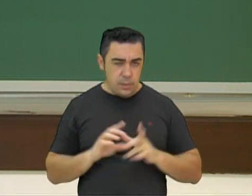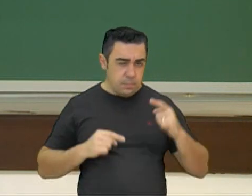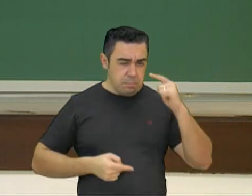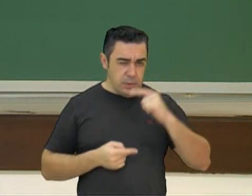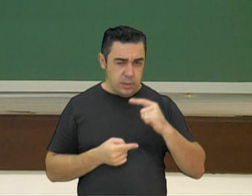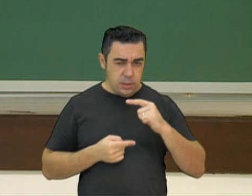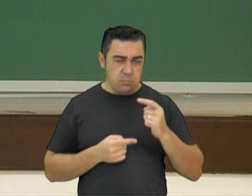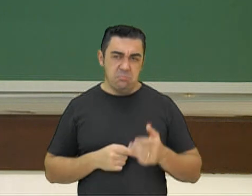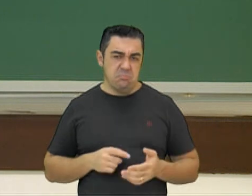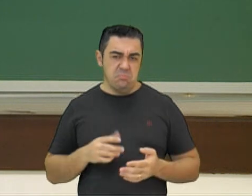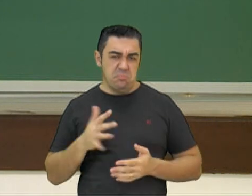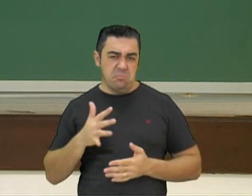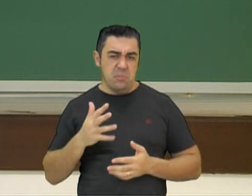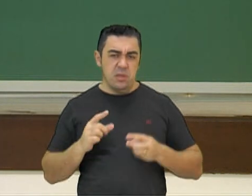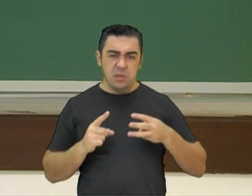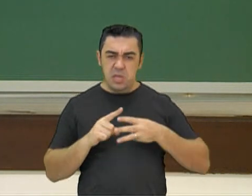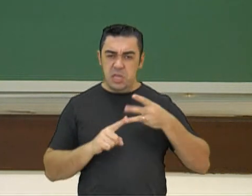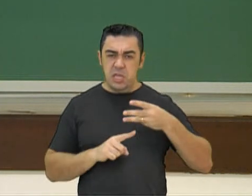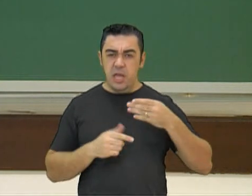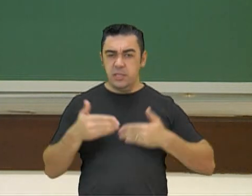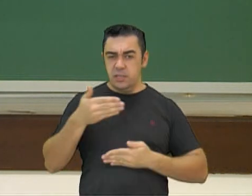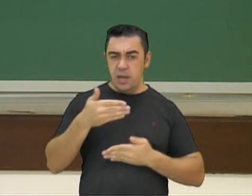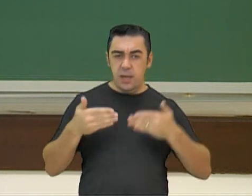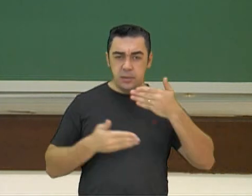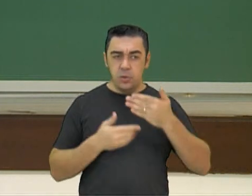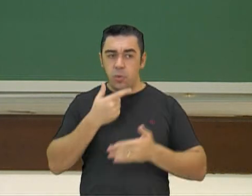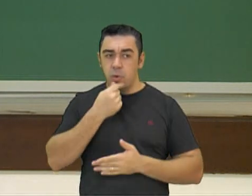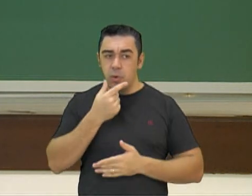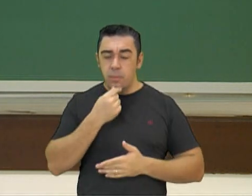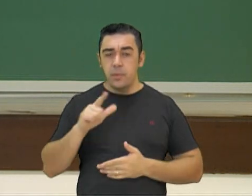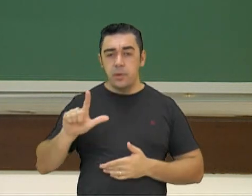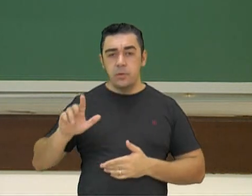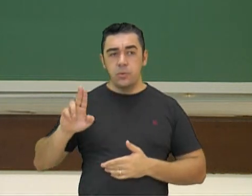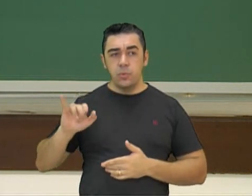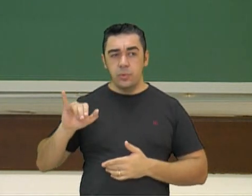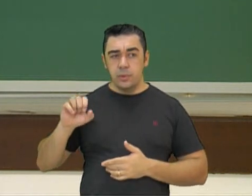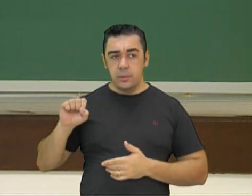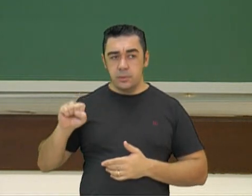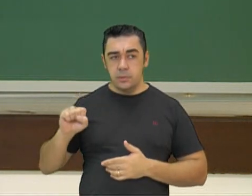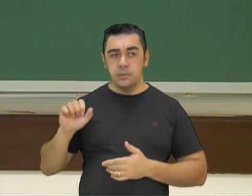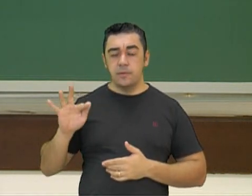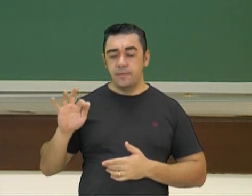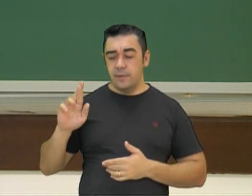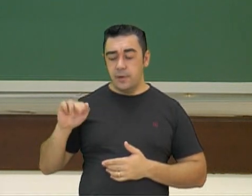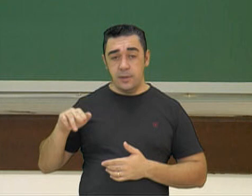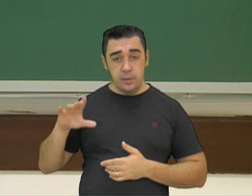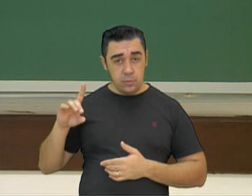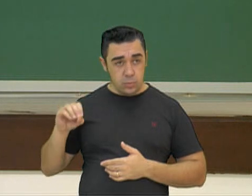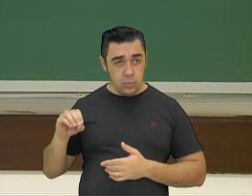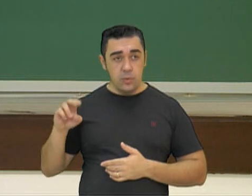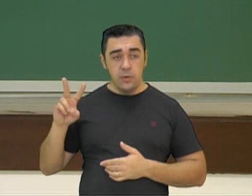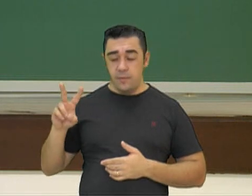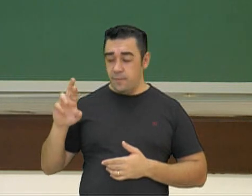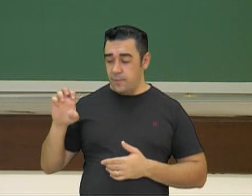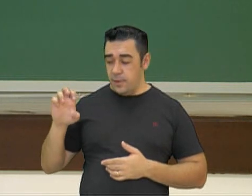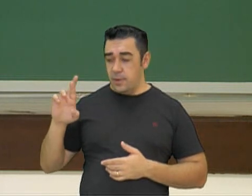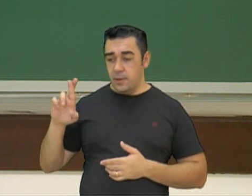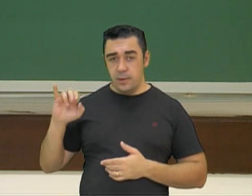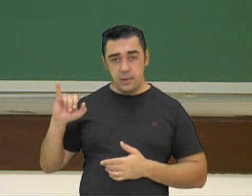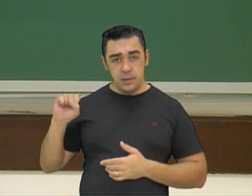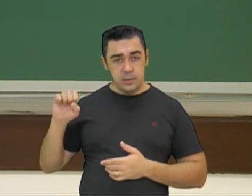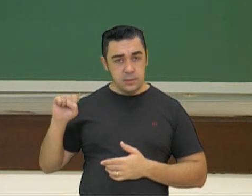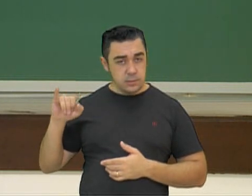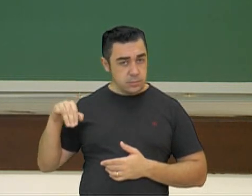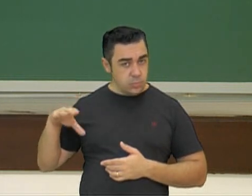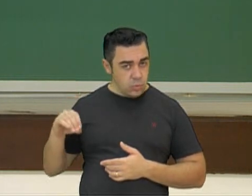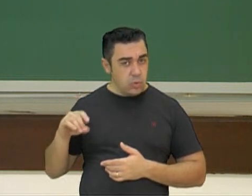tá? Vai dar aí, acho que 3 slides, do Luiz Fernando Veríssimo. Então, nós vamos ler, e é em cima desse conto que nós vamos escrever nossa resenha,